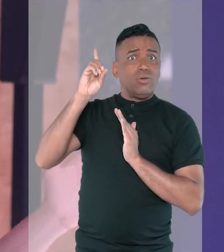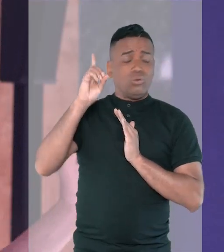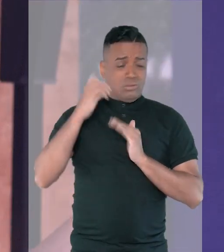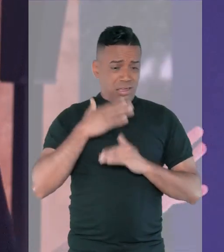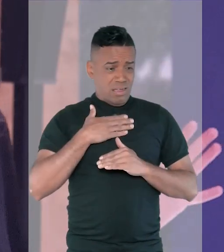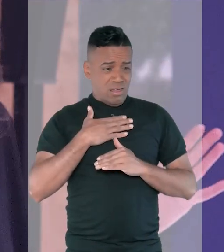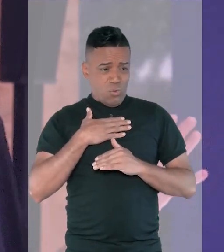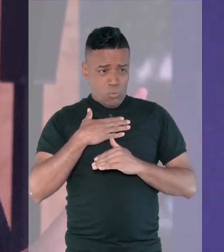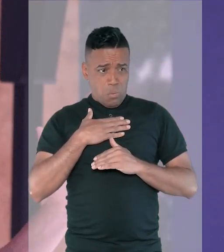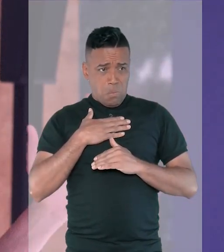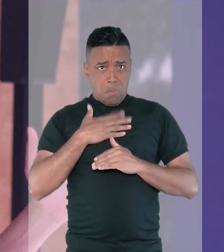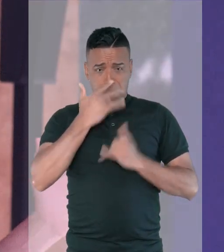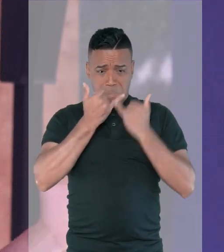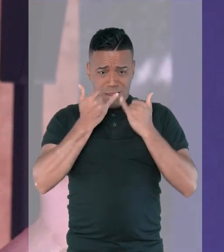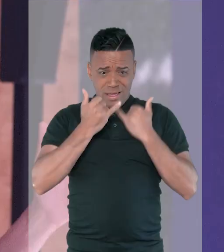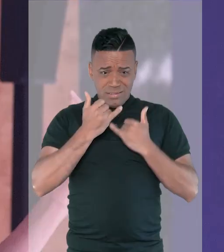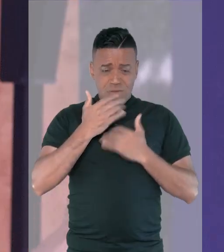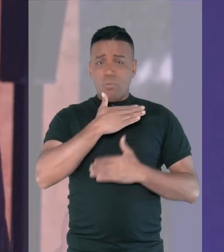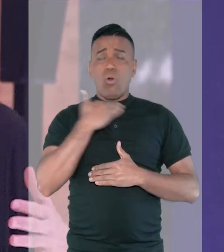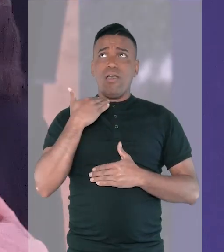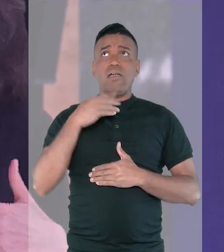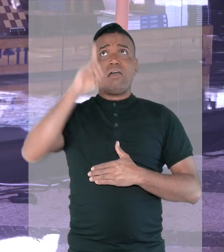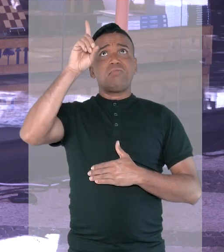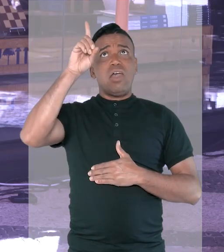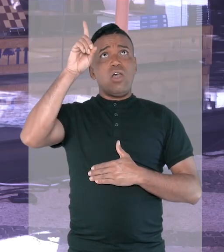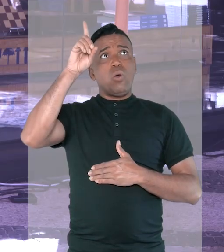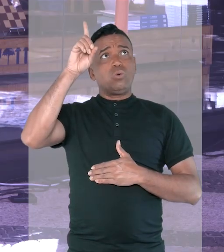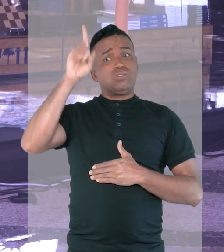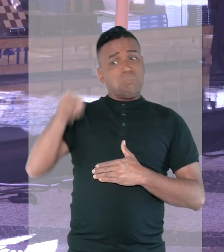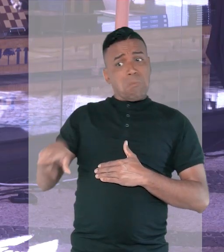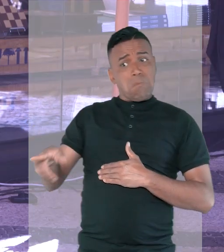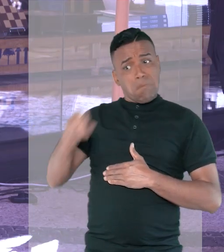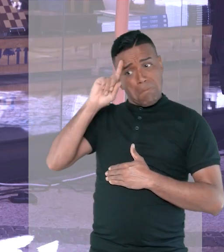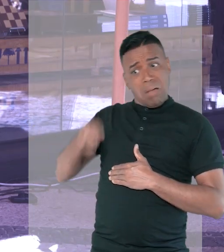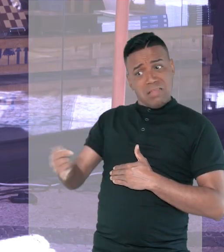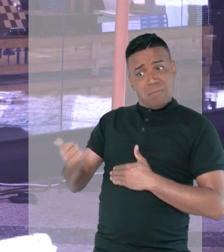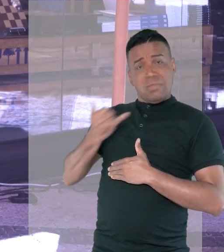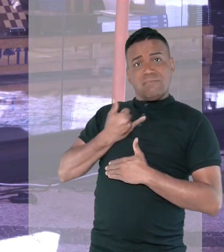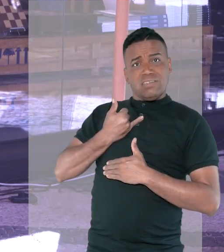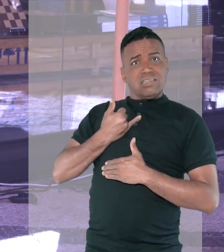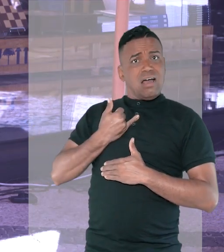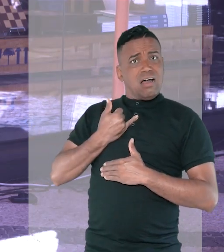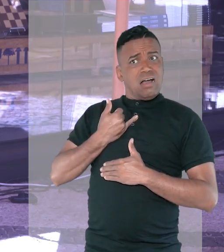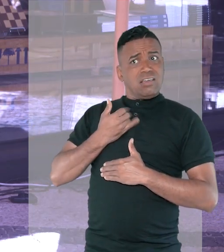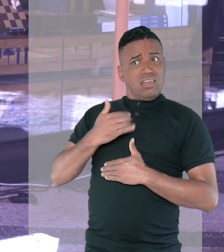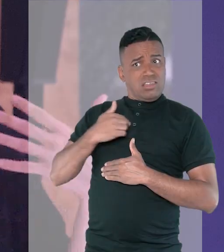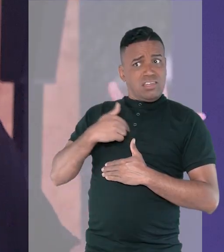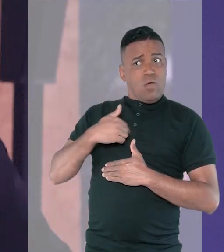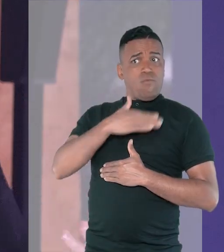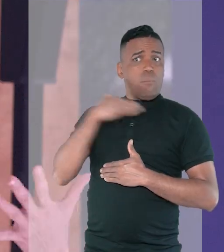será que eu estou na iminência de morrer e Deus está preparando essa menina? Ou será que ela está fazendo